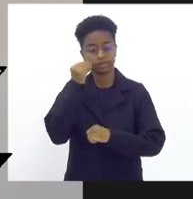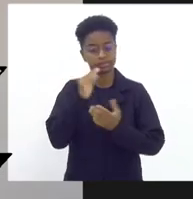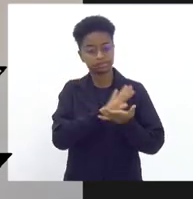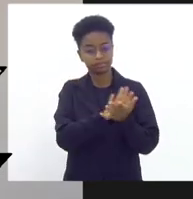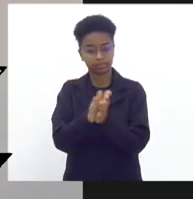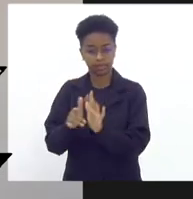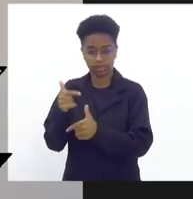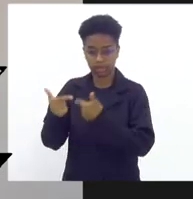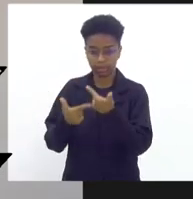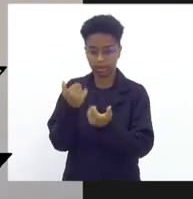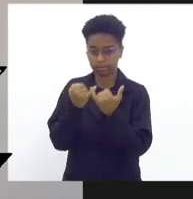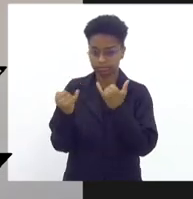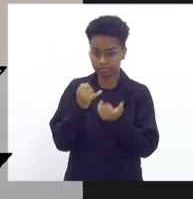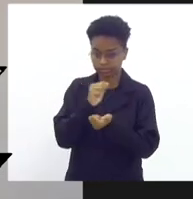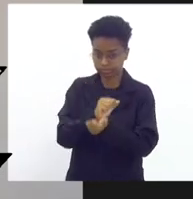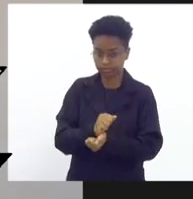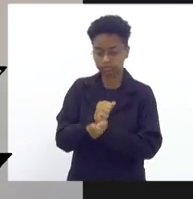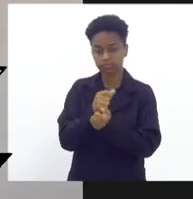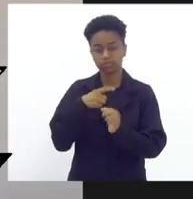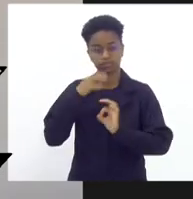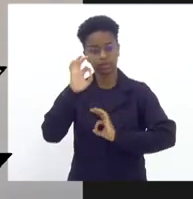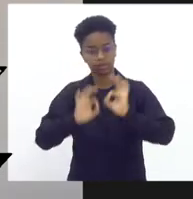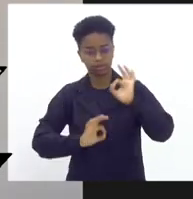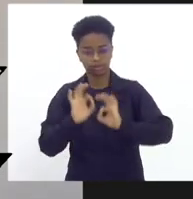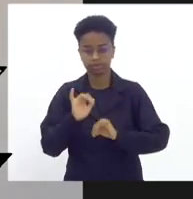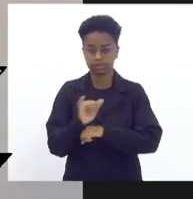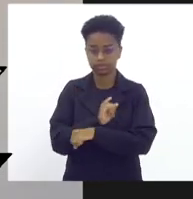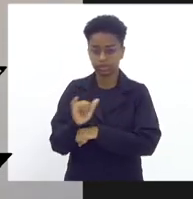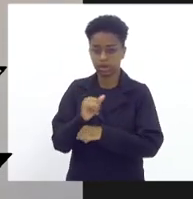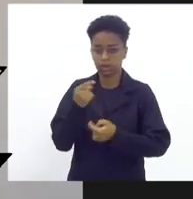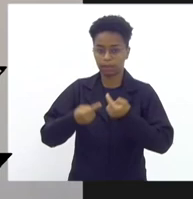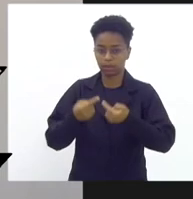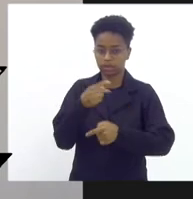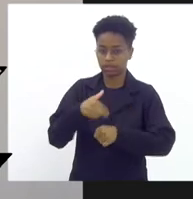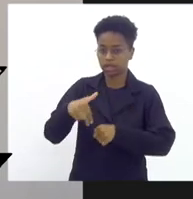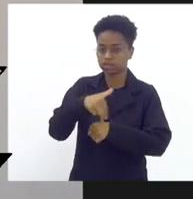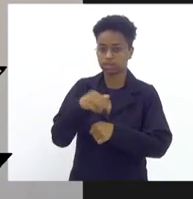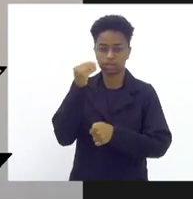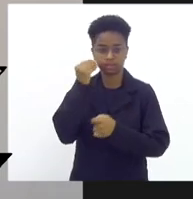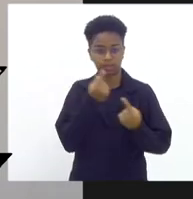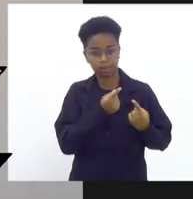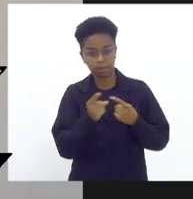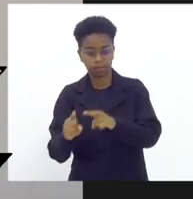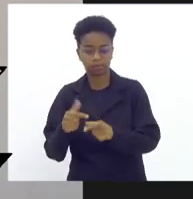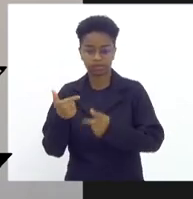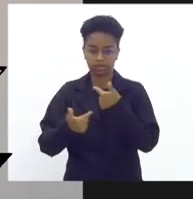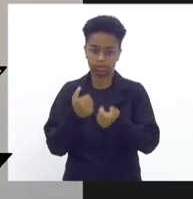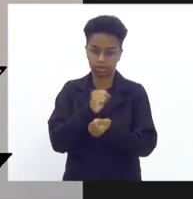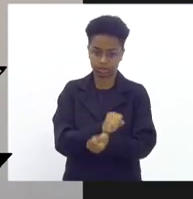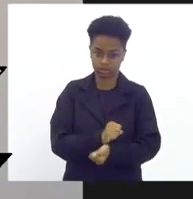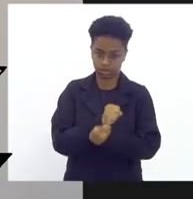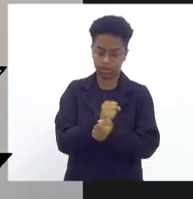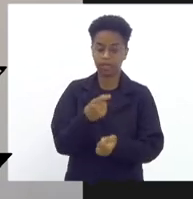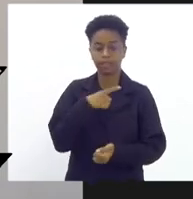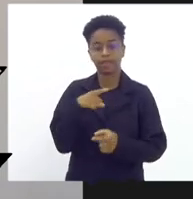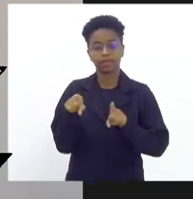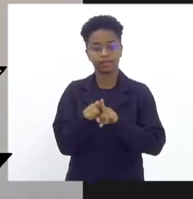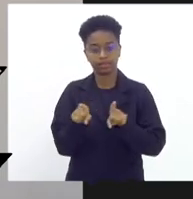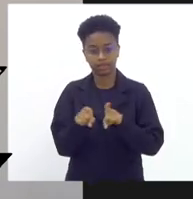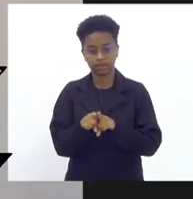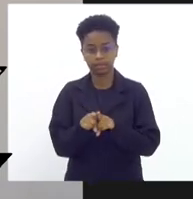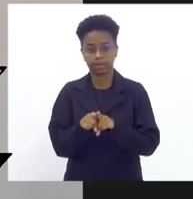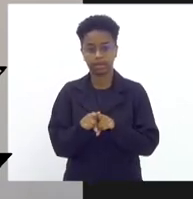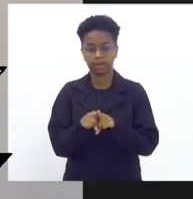para a gente conseguir fazer estabelecer um planejamento estratégico política nacional para combater o trabalho escravo temos também um fluxo